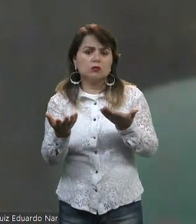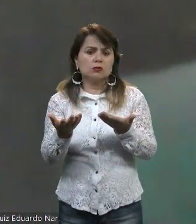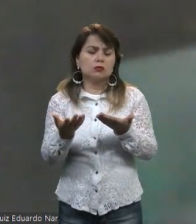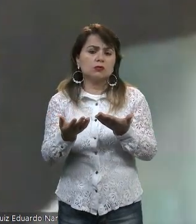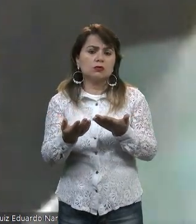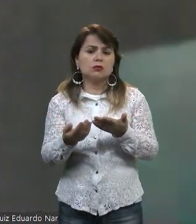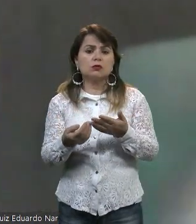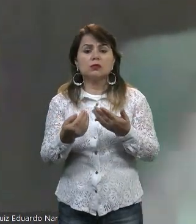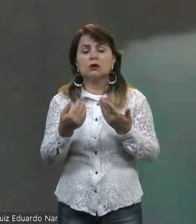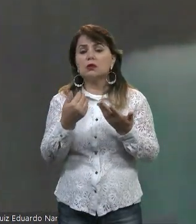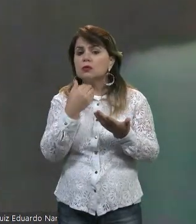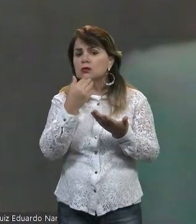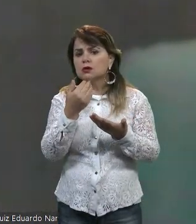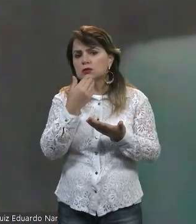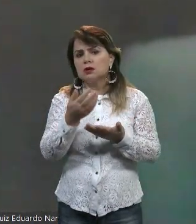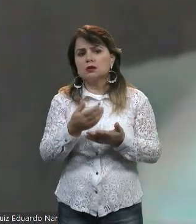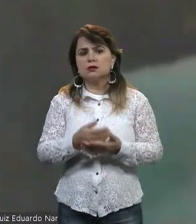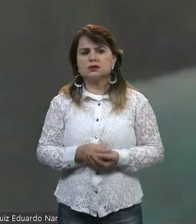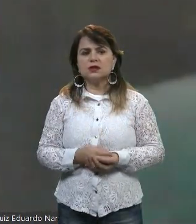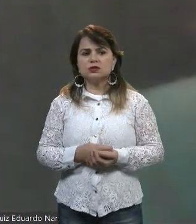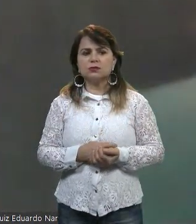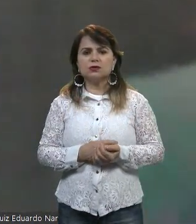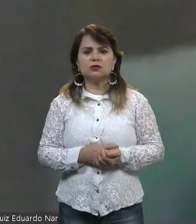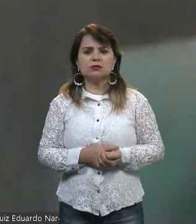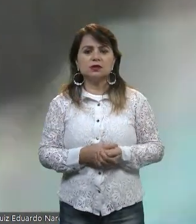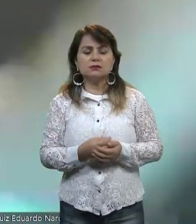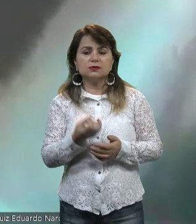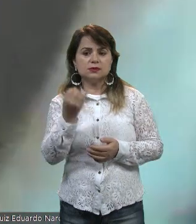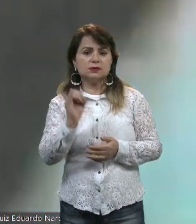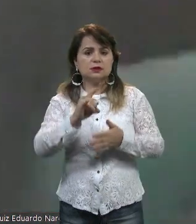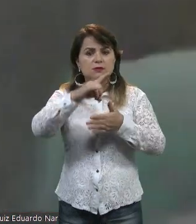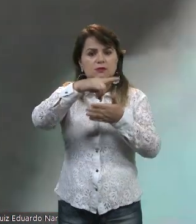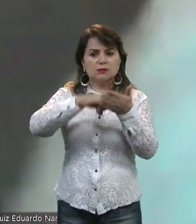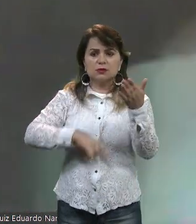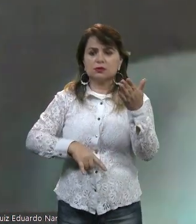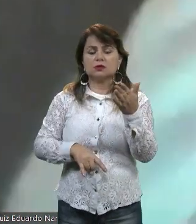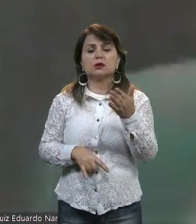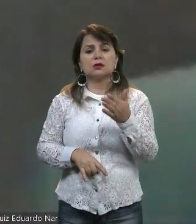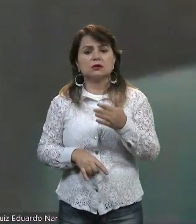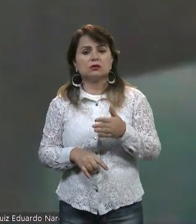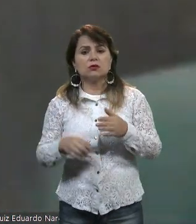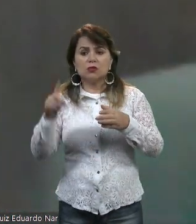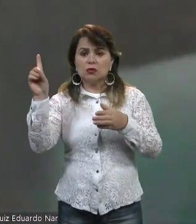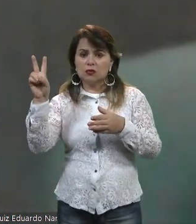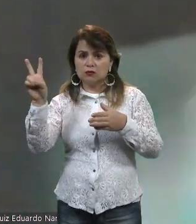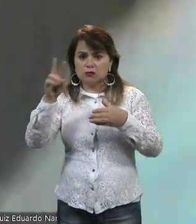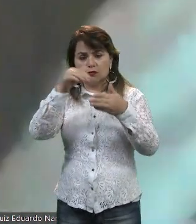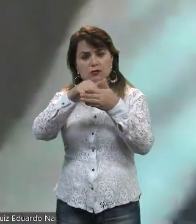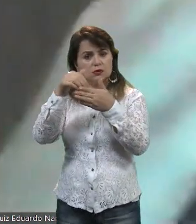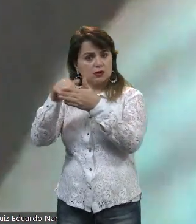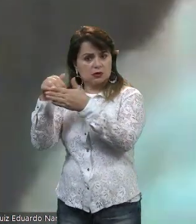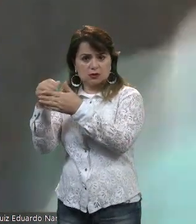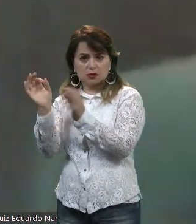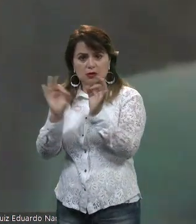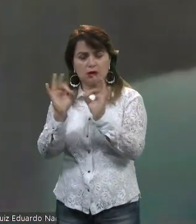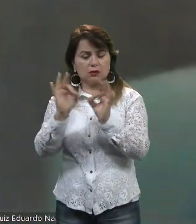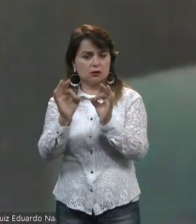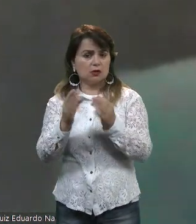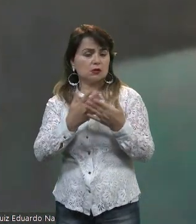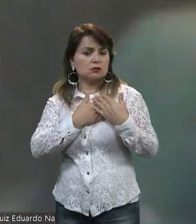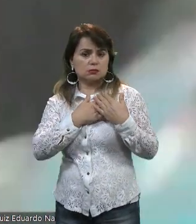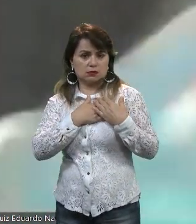responsabilizado se não votarmos esse projeto, por quaisquer razões, seremos